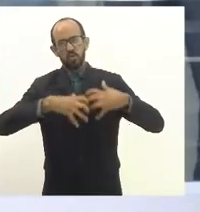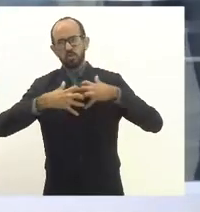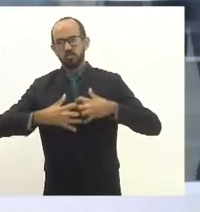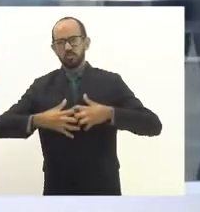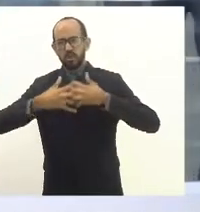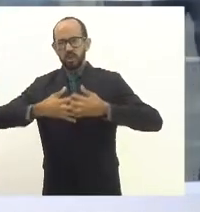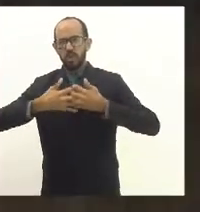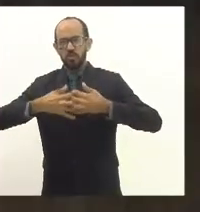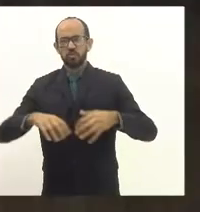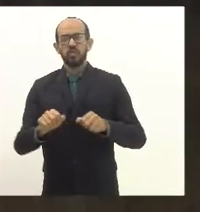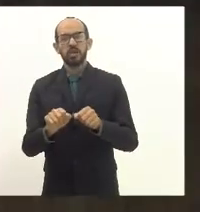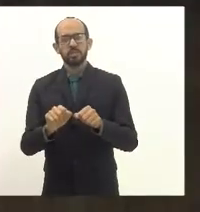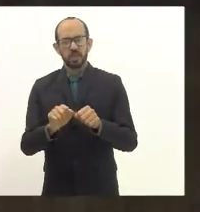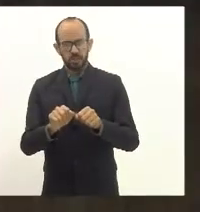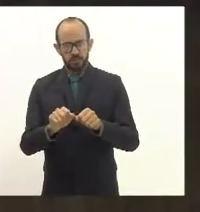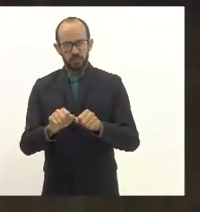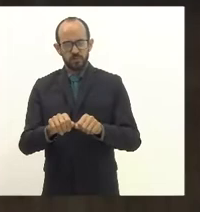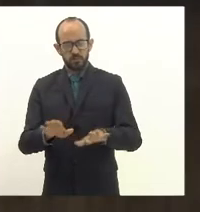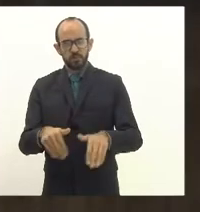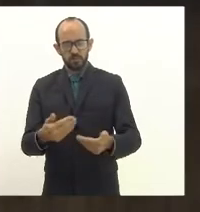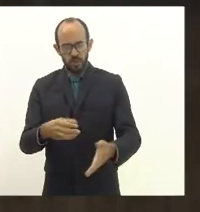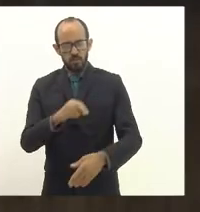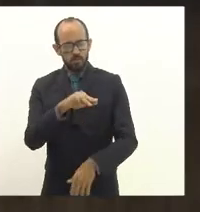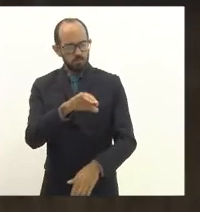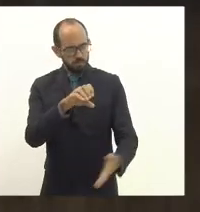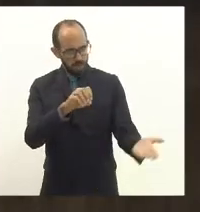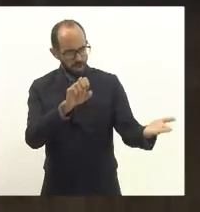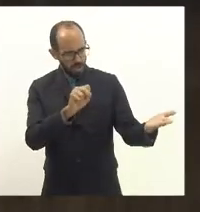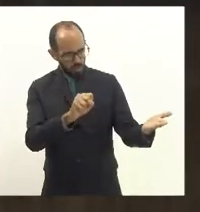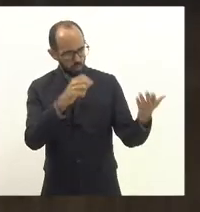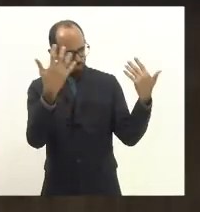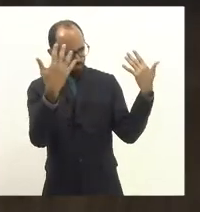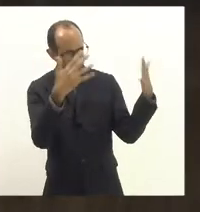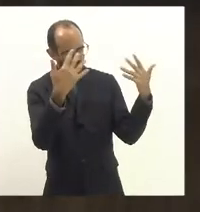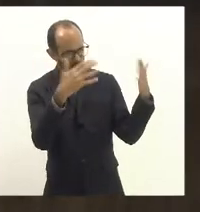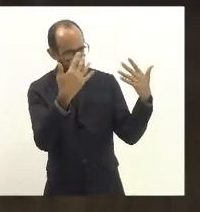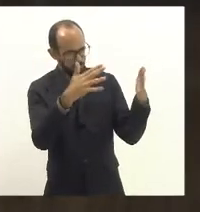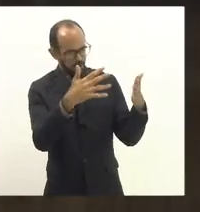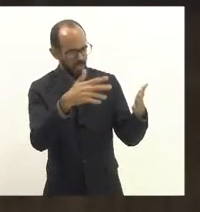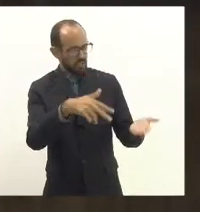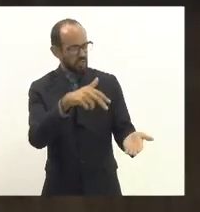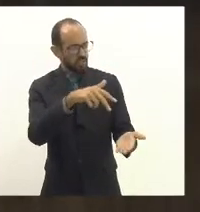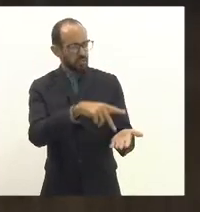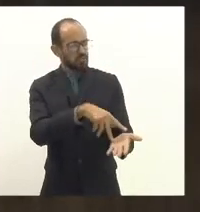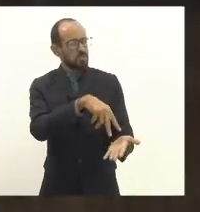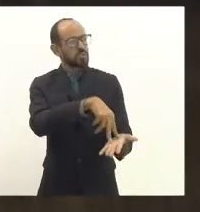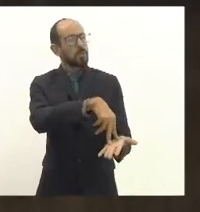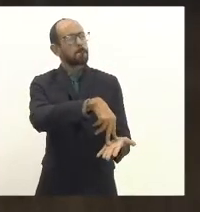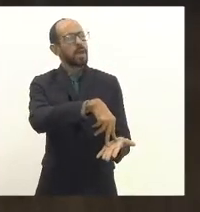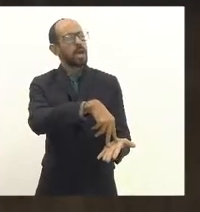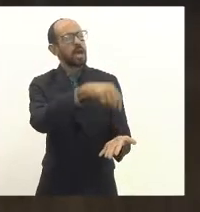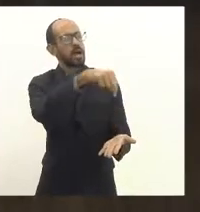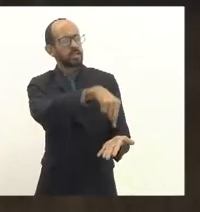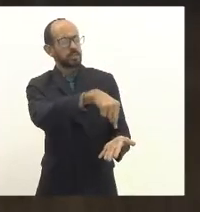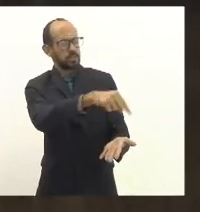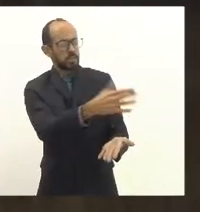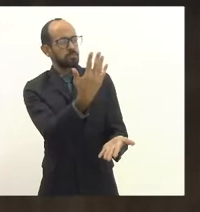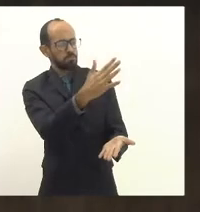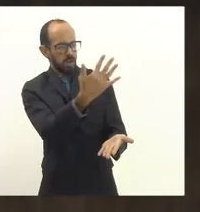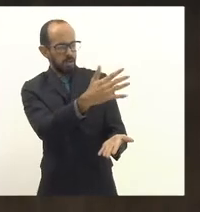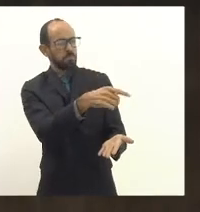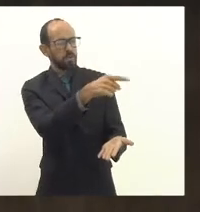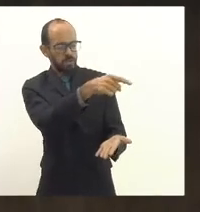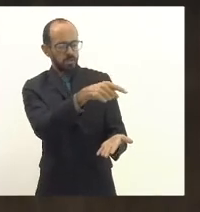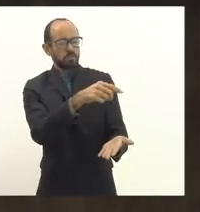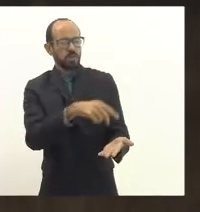serrana. Então, deputado Marcos Migues, meus aplausos de pé à Vossa Excelência pela iniciativa, e